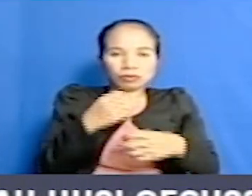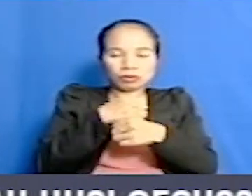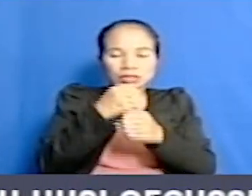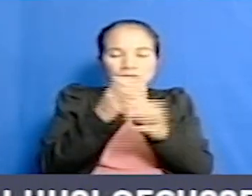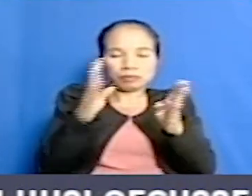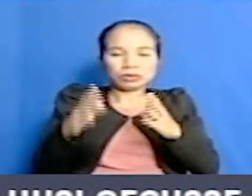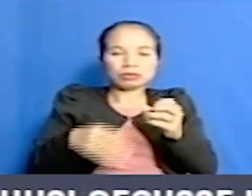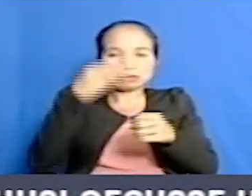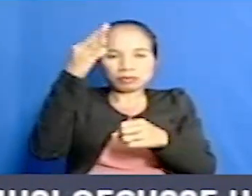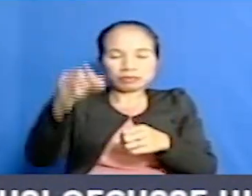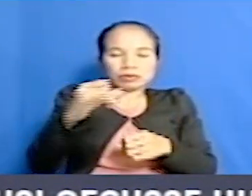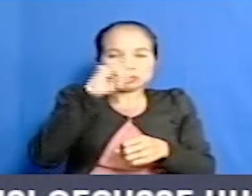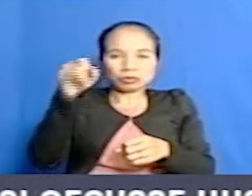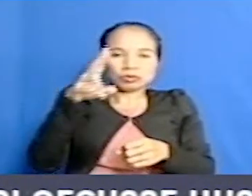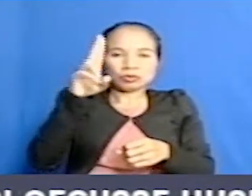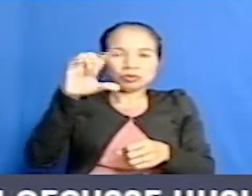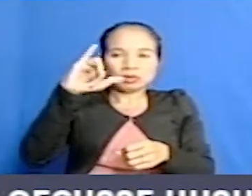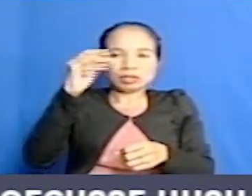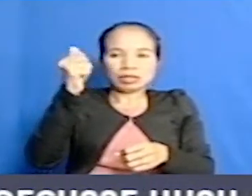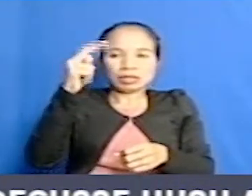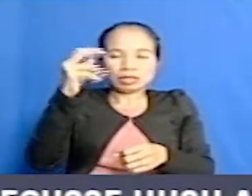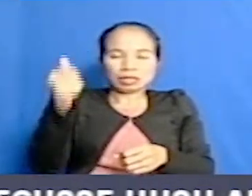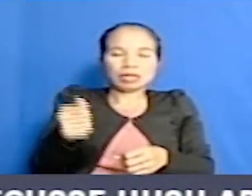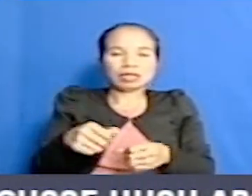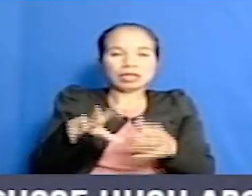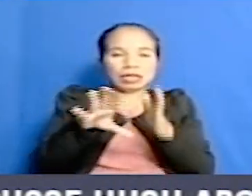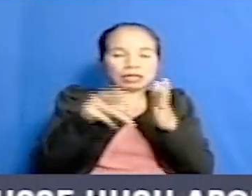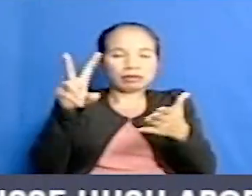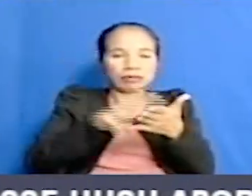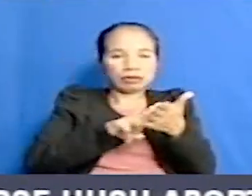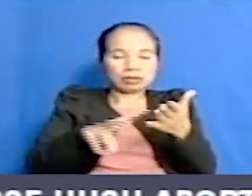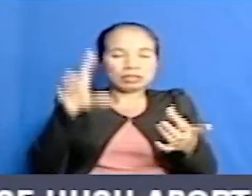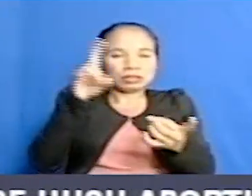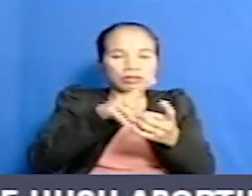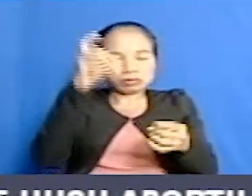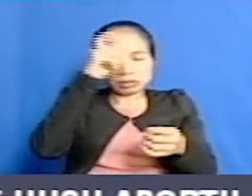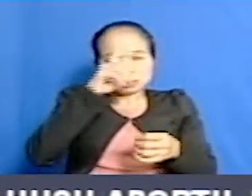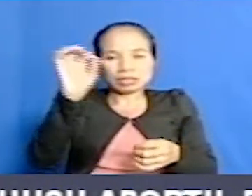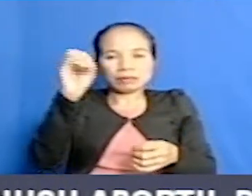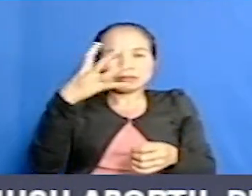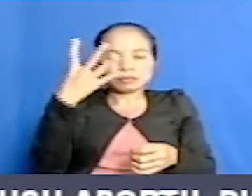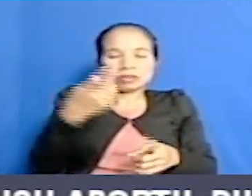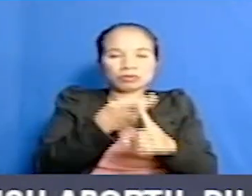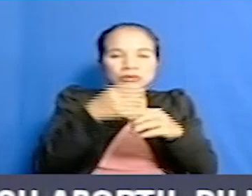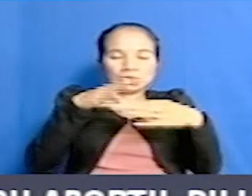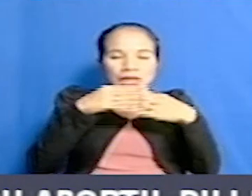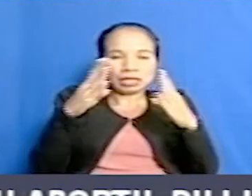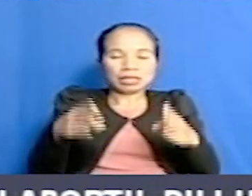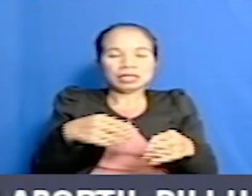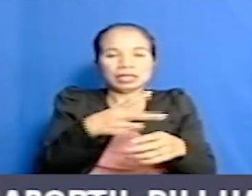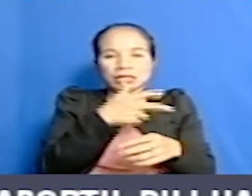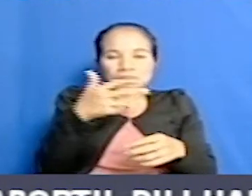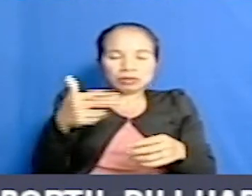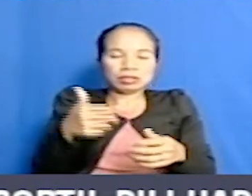bawen Juliana dos Santos a Lola retam violação sexual rotina sanulu rasinghat Husi líder milícia